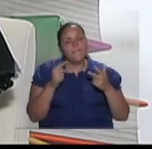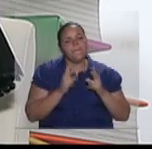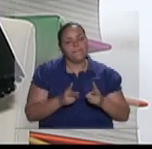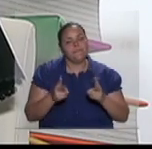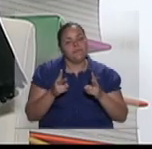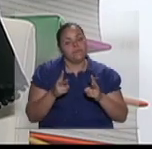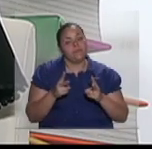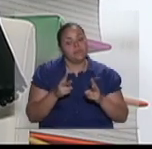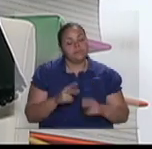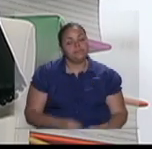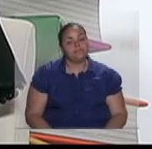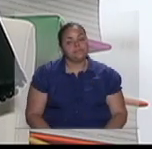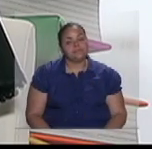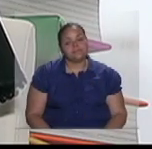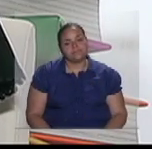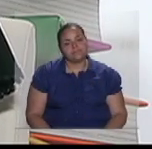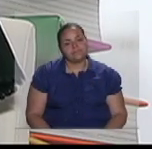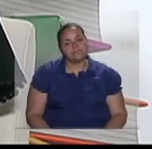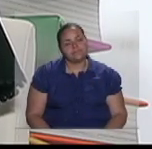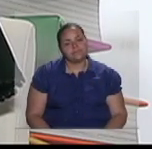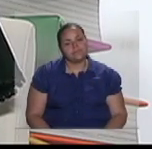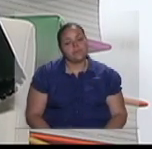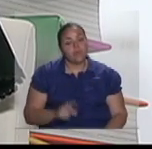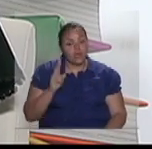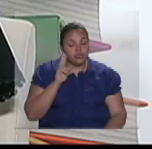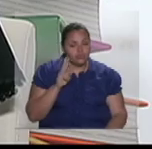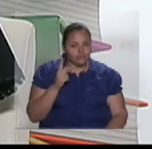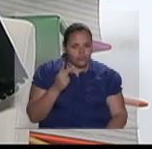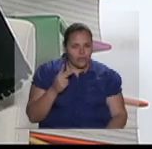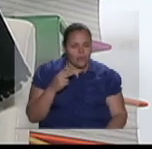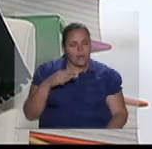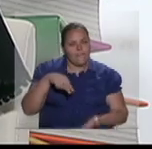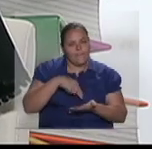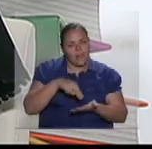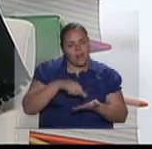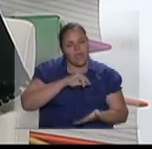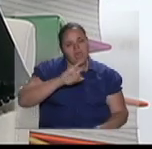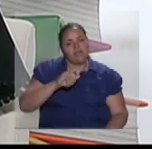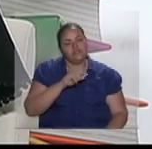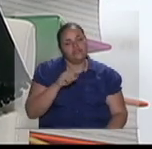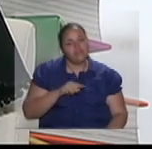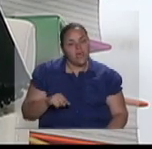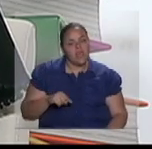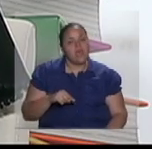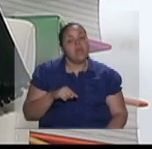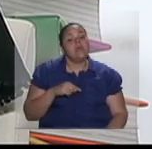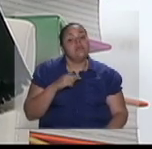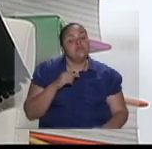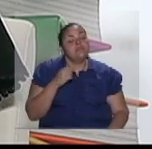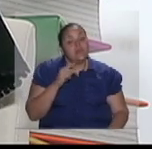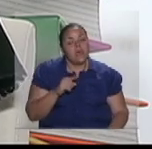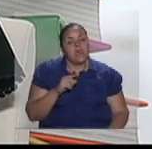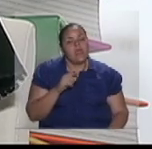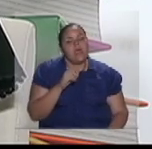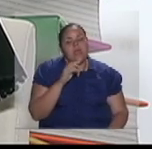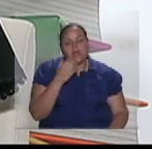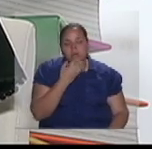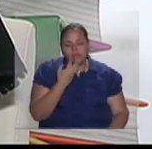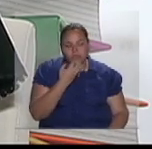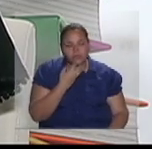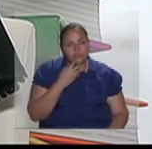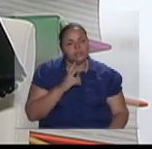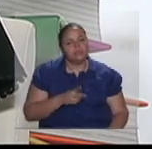coisas para ela continuar no palco. Porque justamente essa história do balé, jazz, sapateado e canto é tudo numa mesma